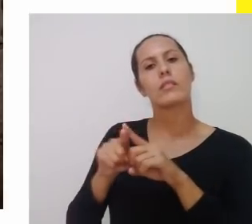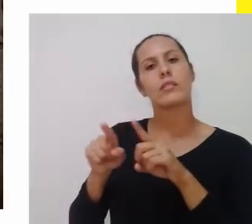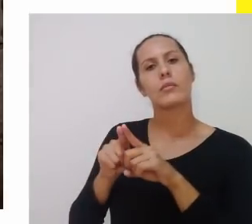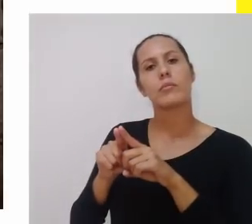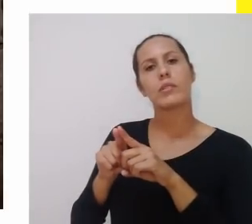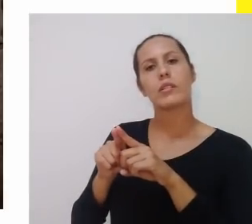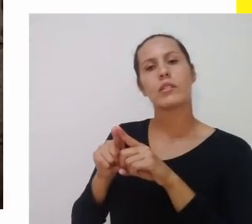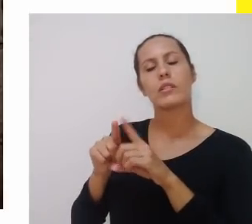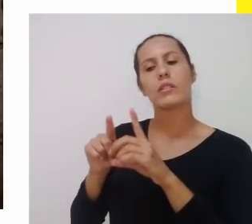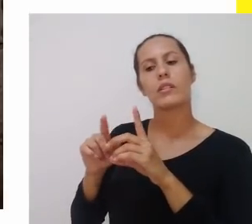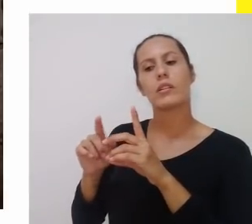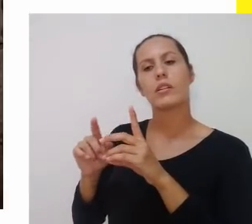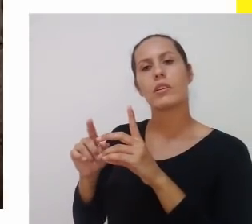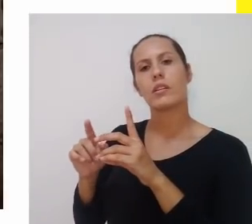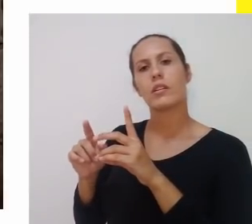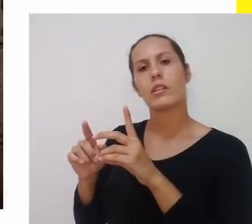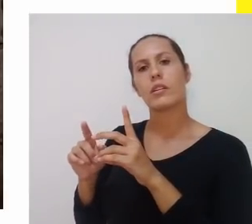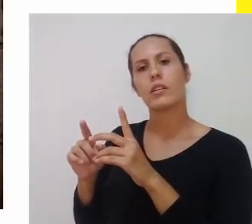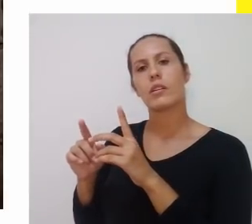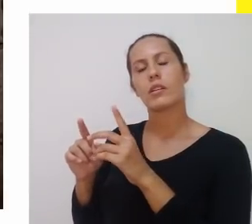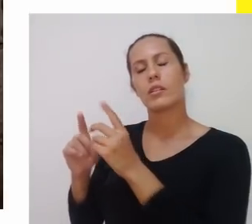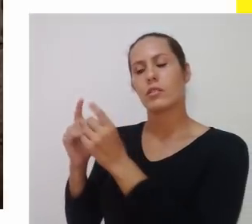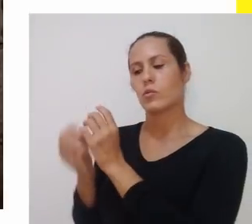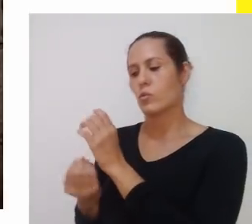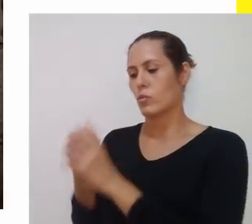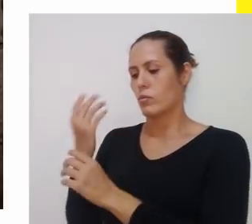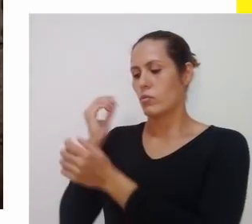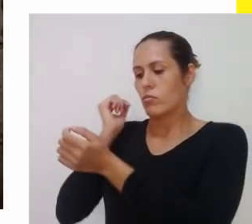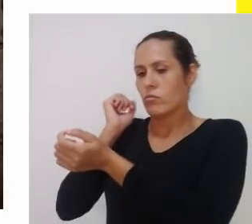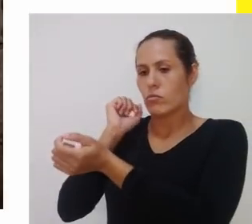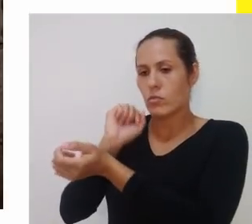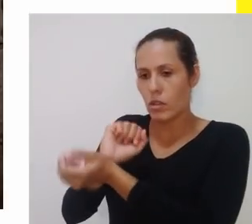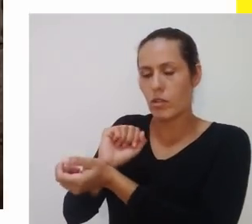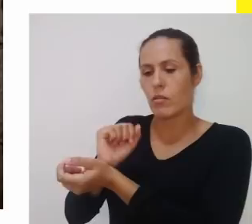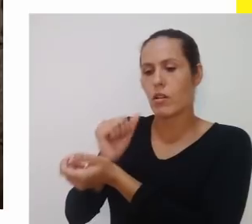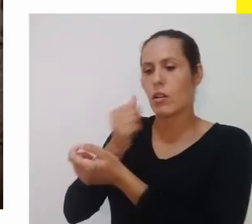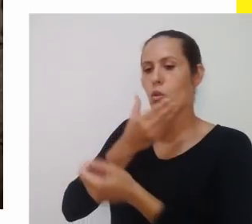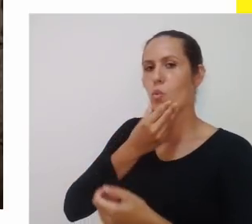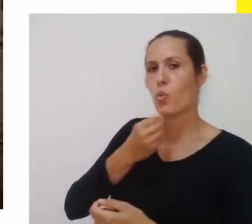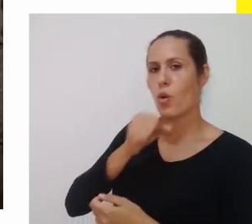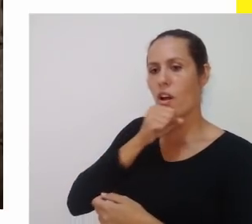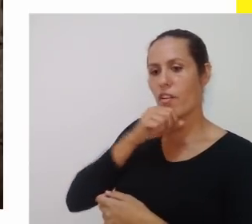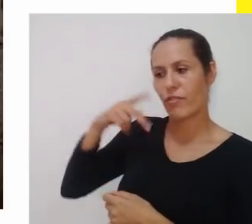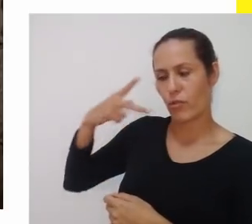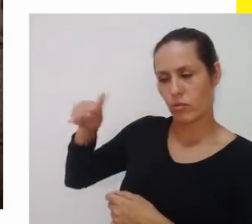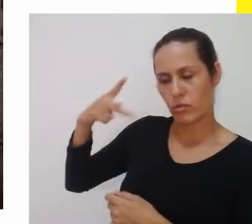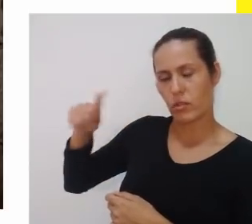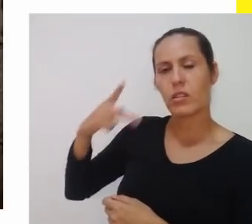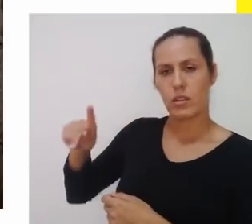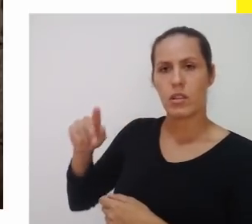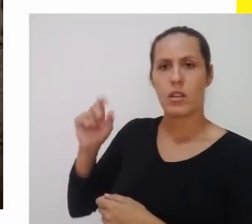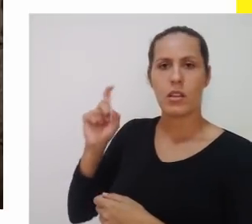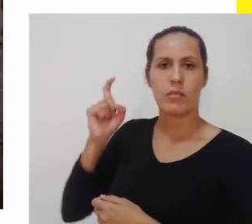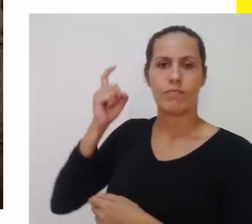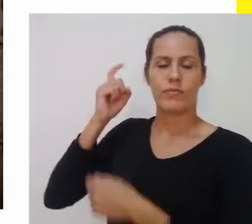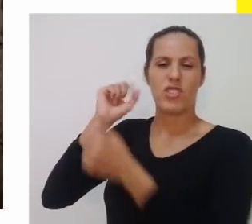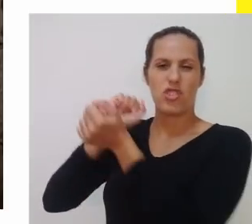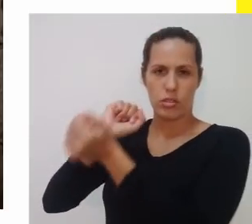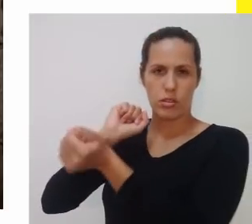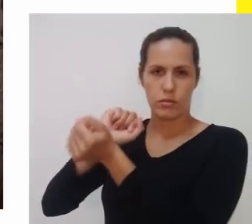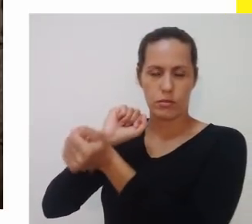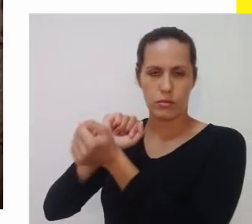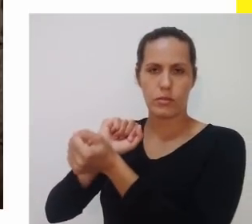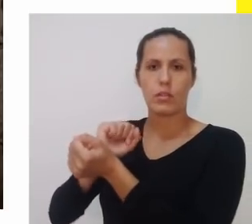né? Tanto indígena como origem escravocrata, como foi o caso do avô dele, que